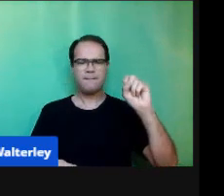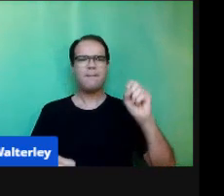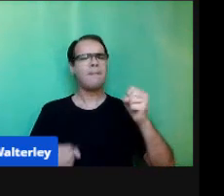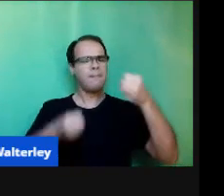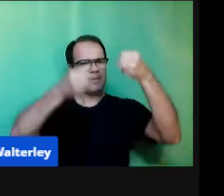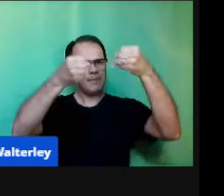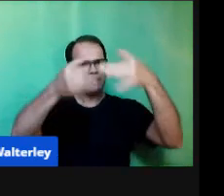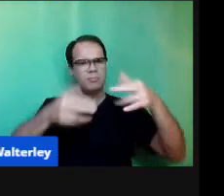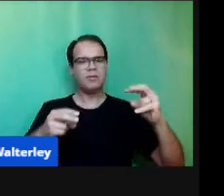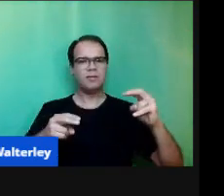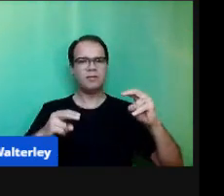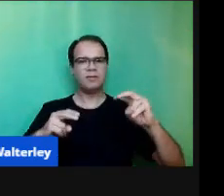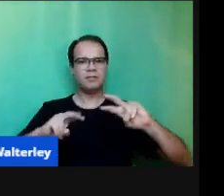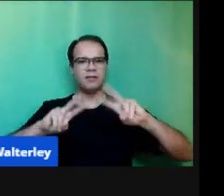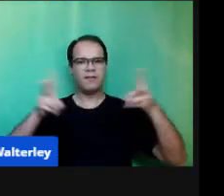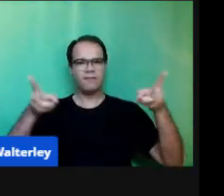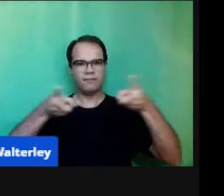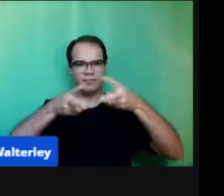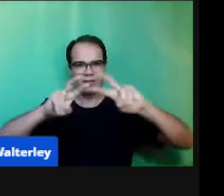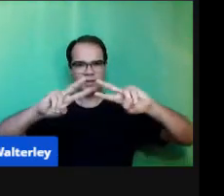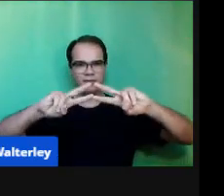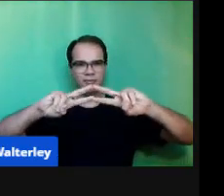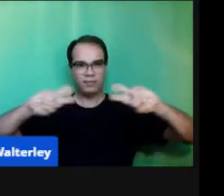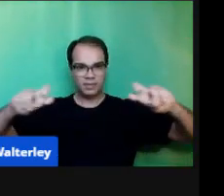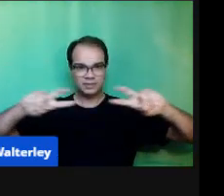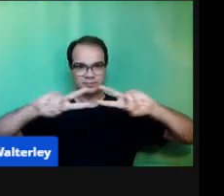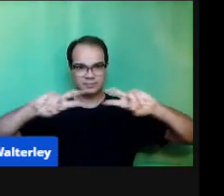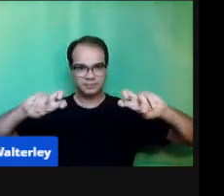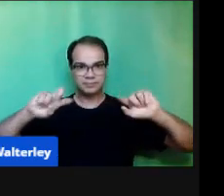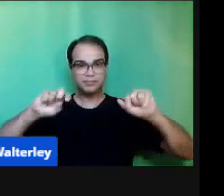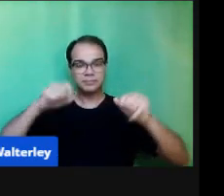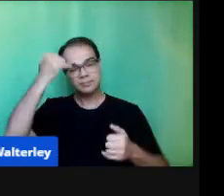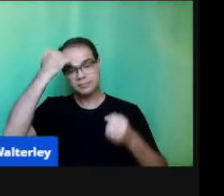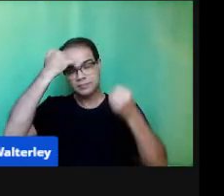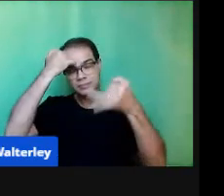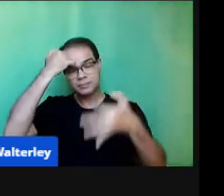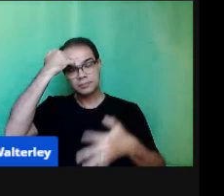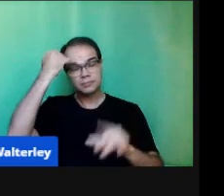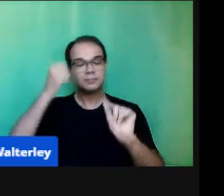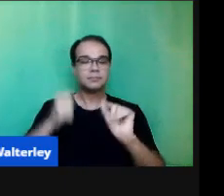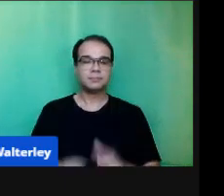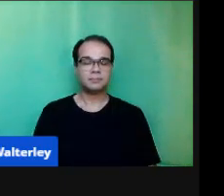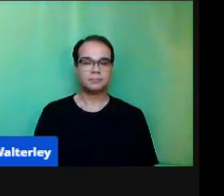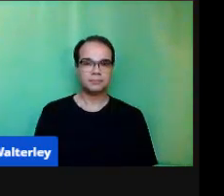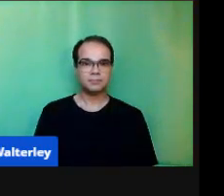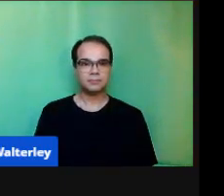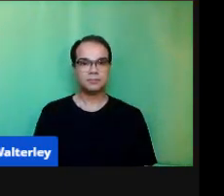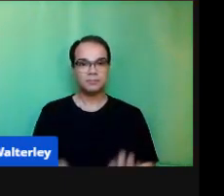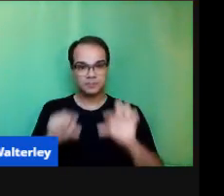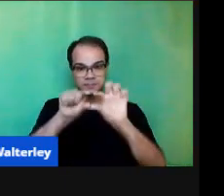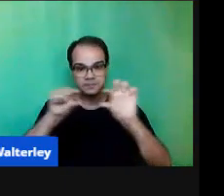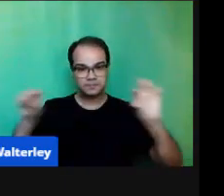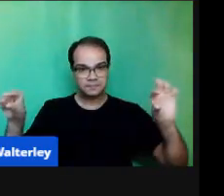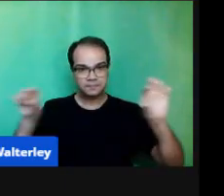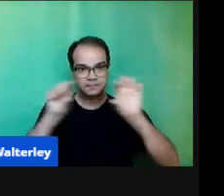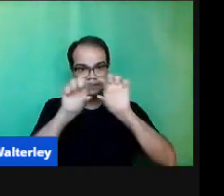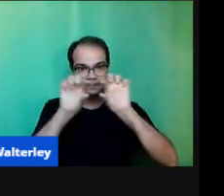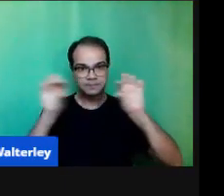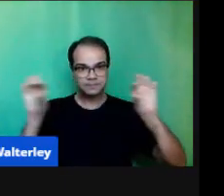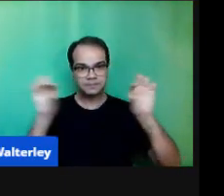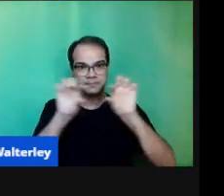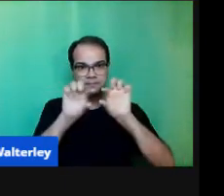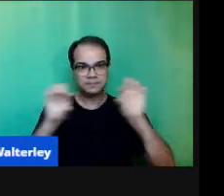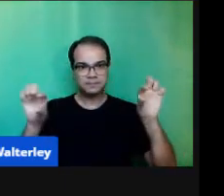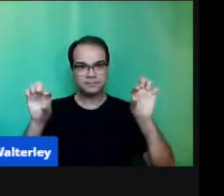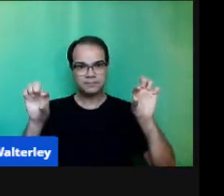Mauro, ele foi um dos maiores cineastas, um dos primeiros e maiores cineastas brasileiros. Ele fala que a escola do brasileiro